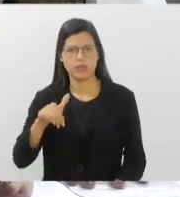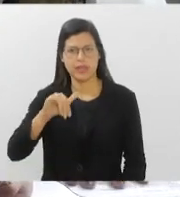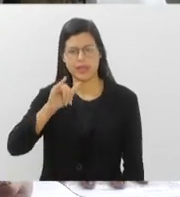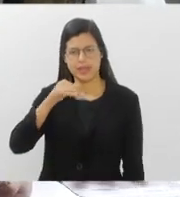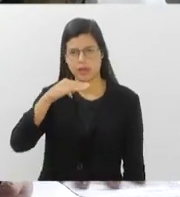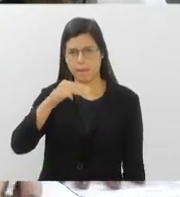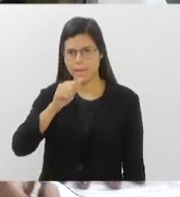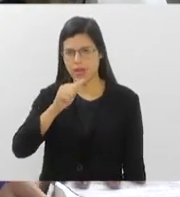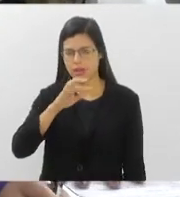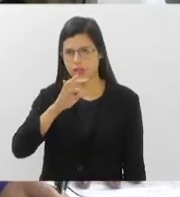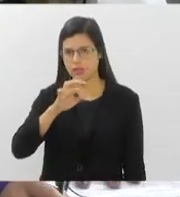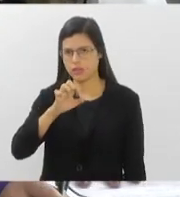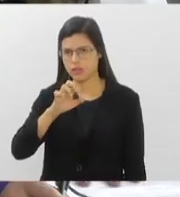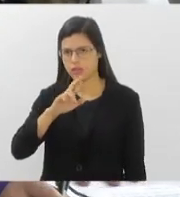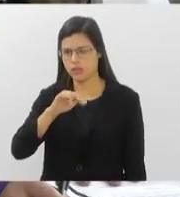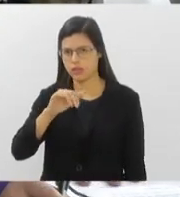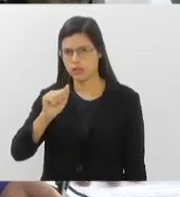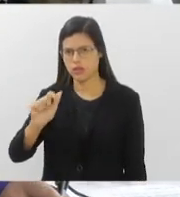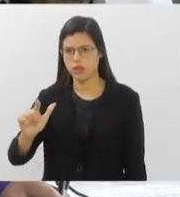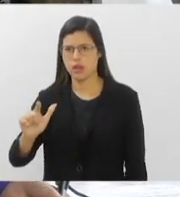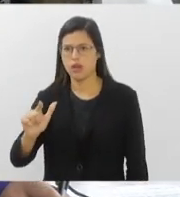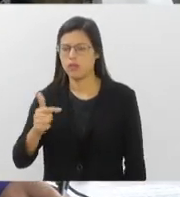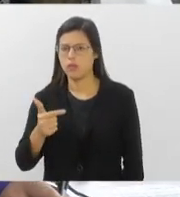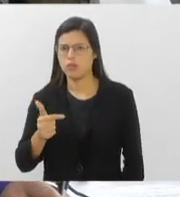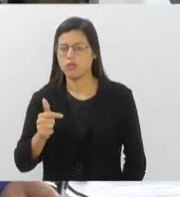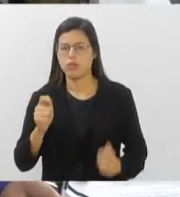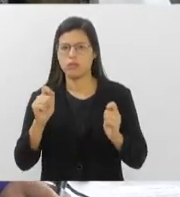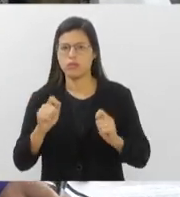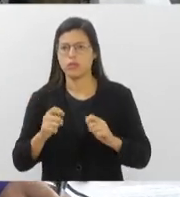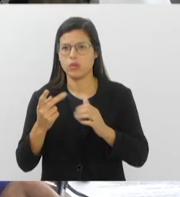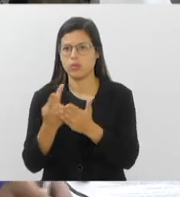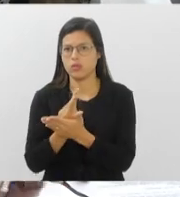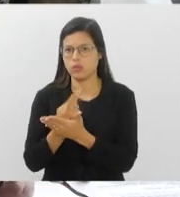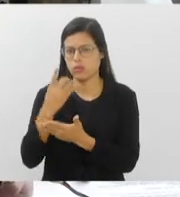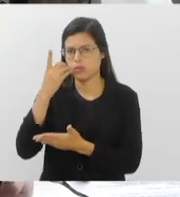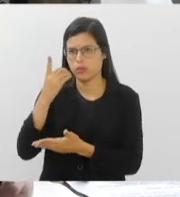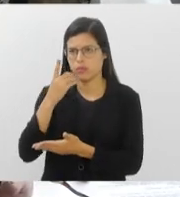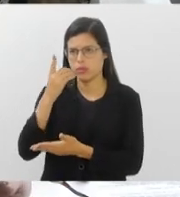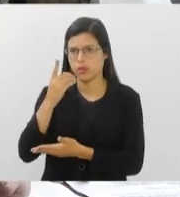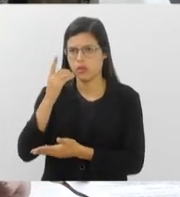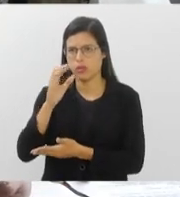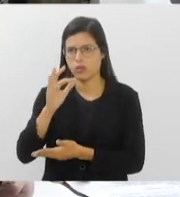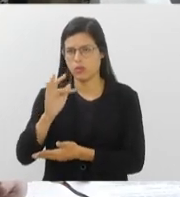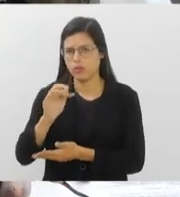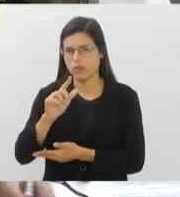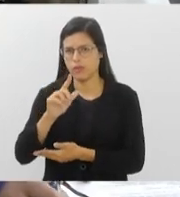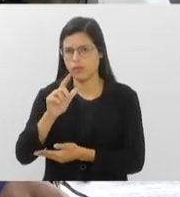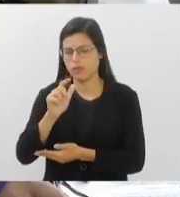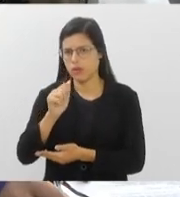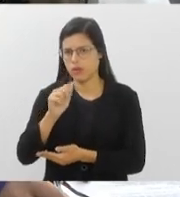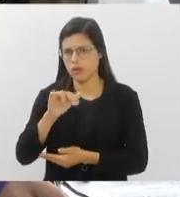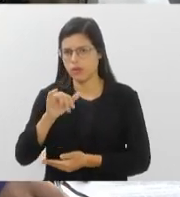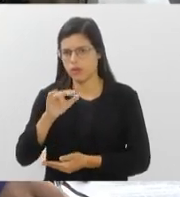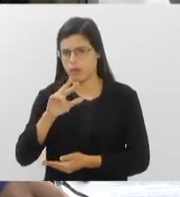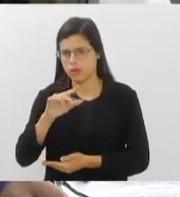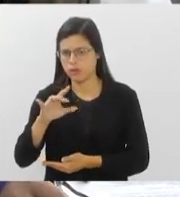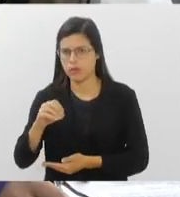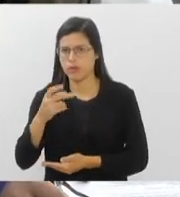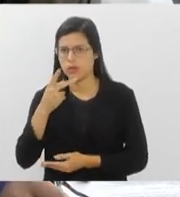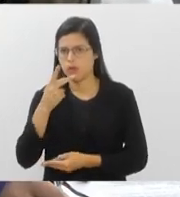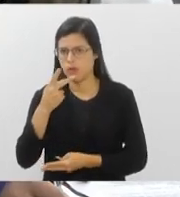a possibilidade de acontecer o que o deputado Flávio está levantando. Então, porque daí a gente está